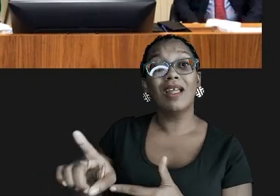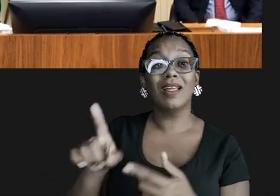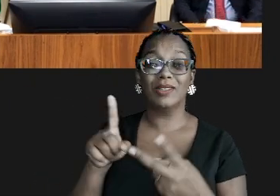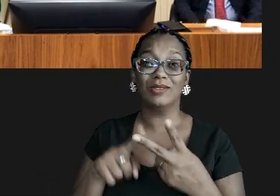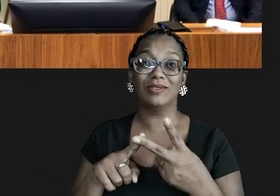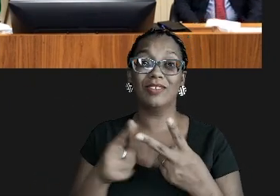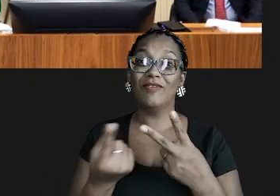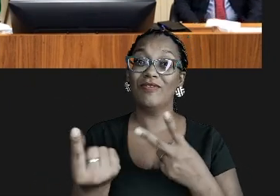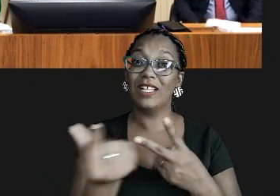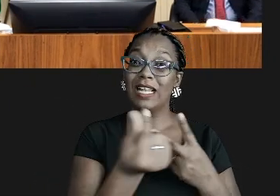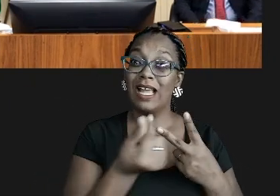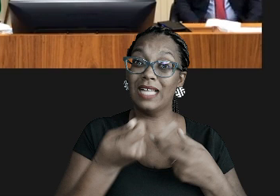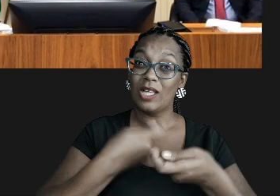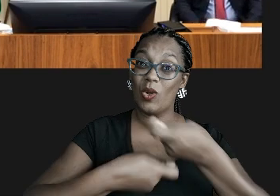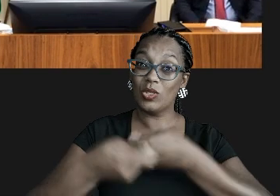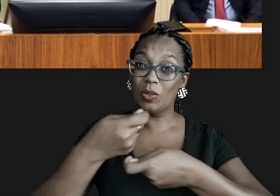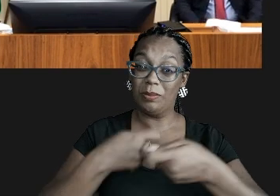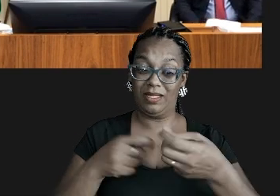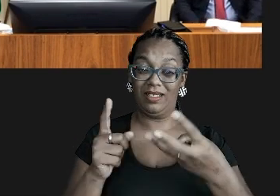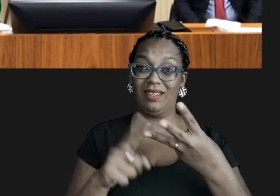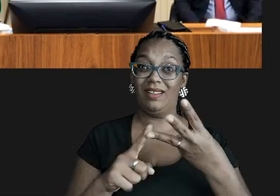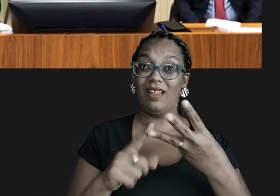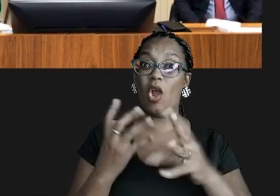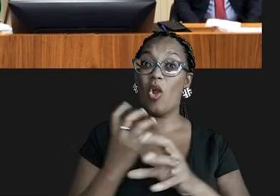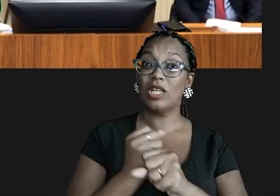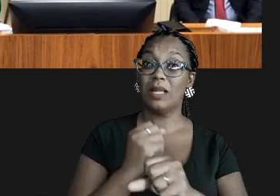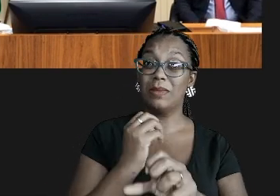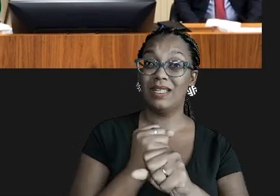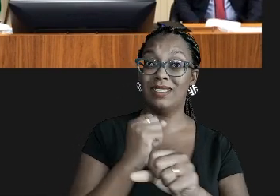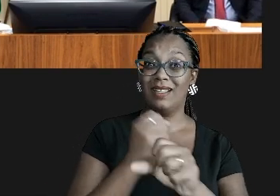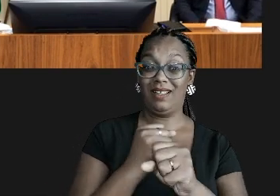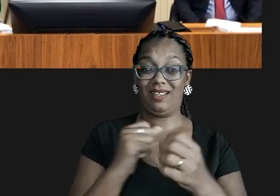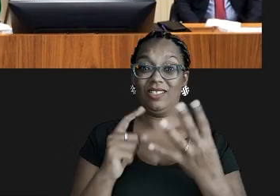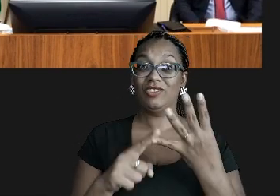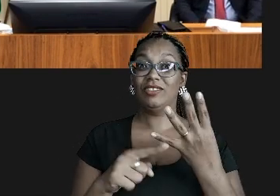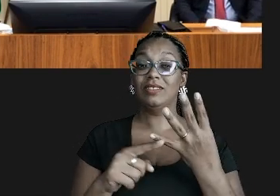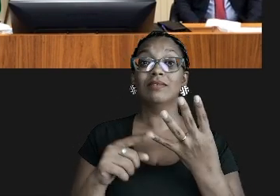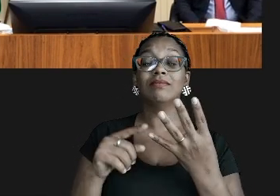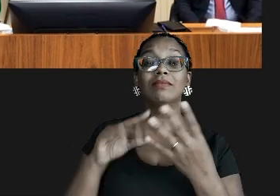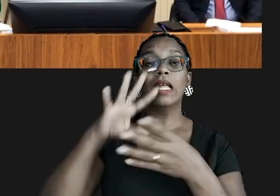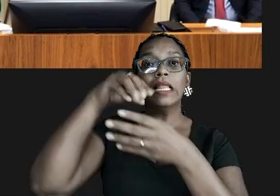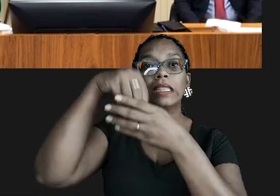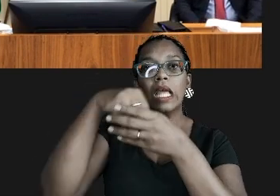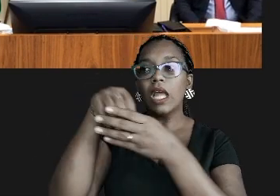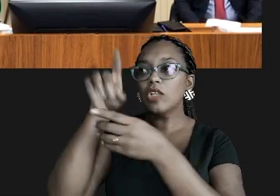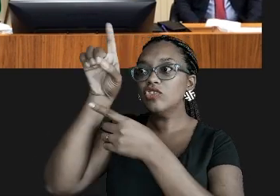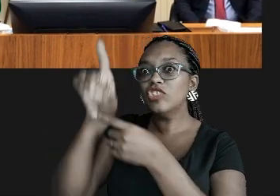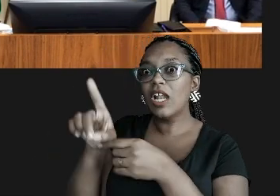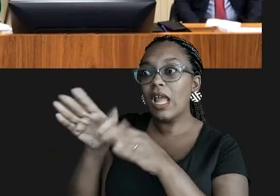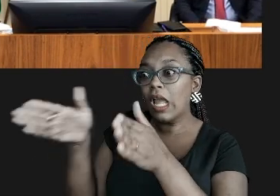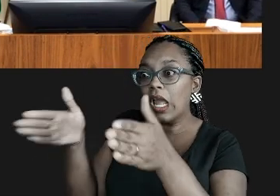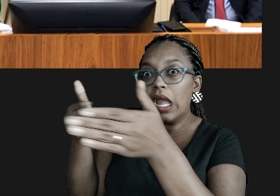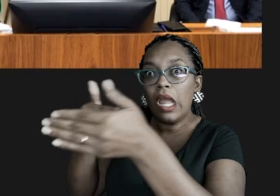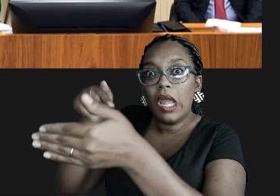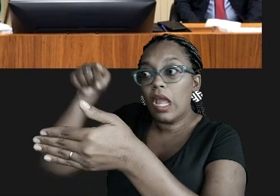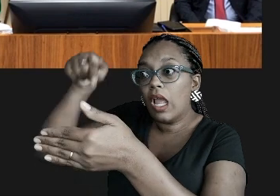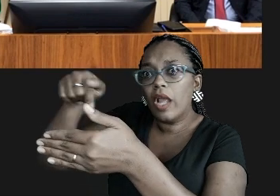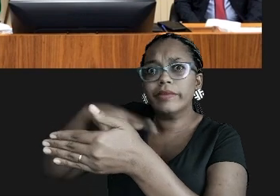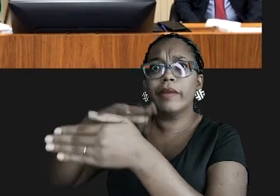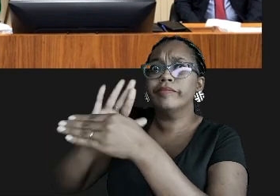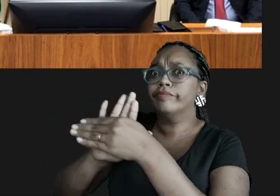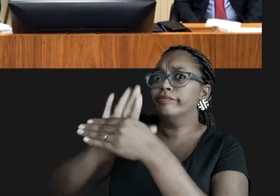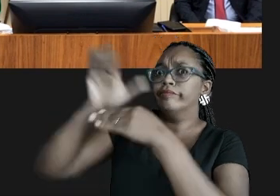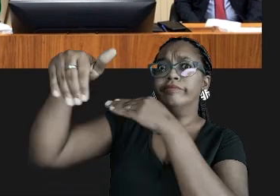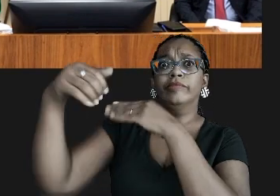das Finanças e economia da contabilidade e dentro da caixinha do direito Certamente ele